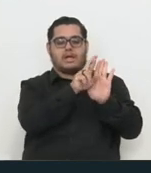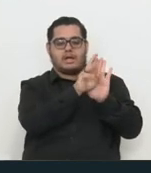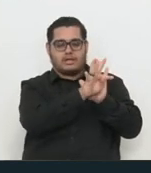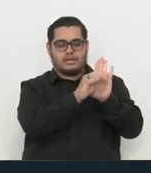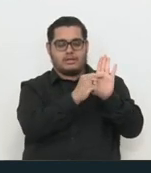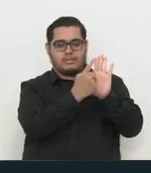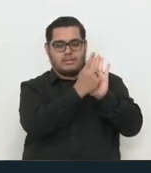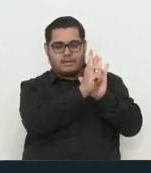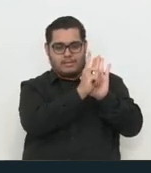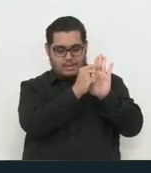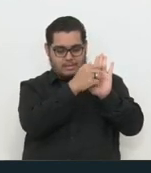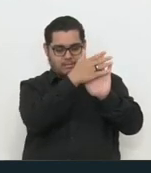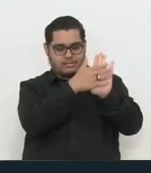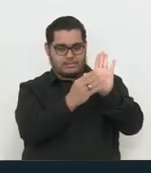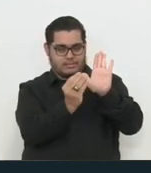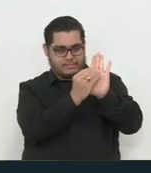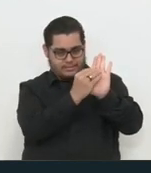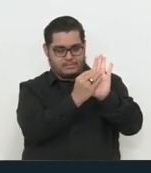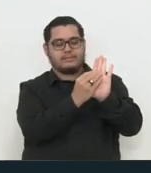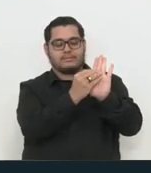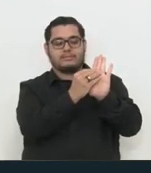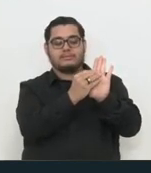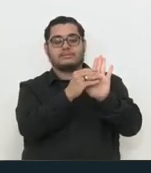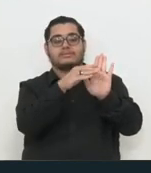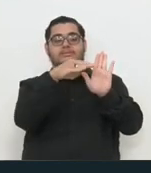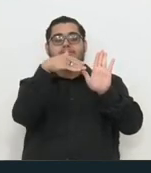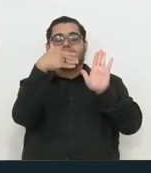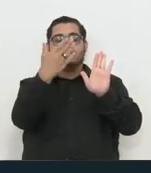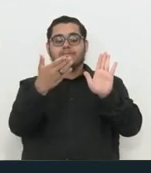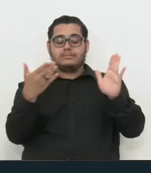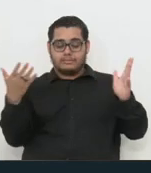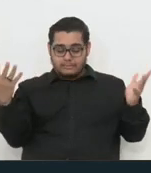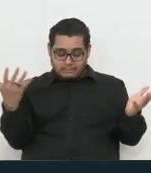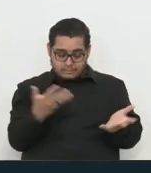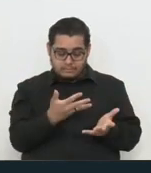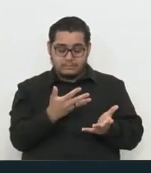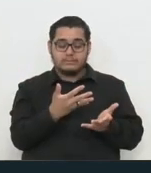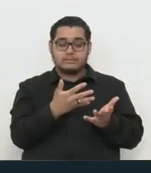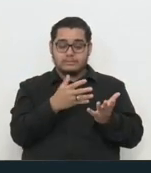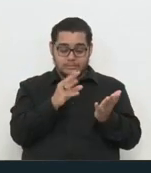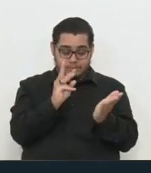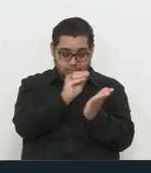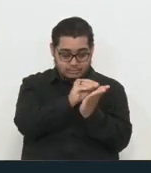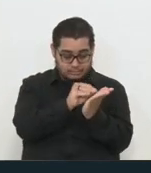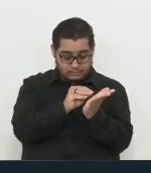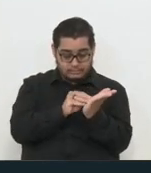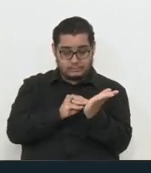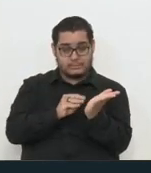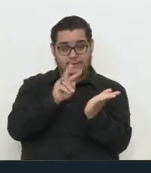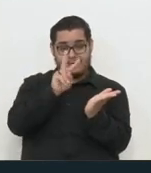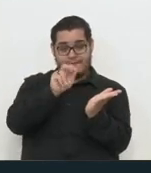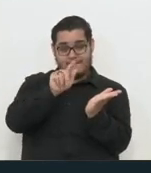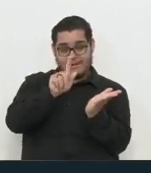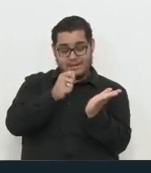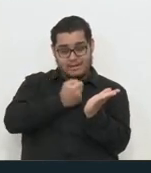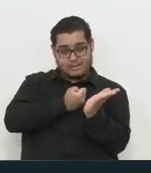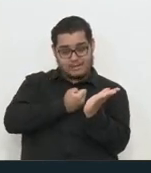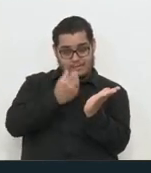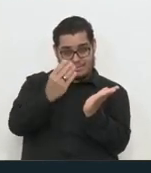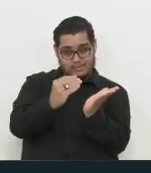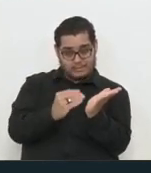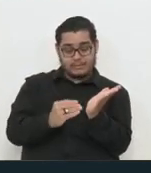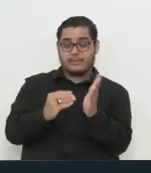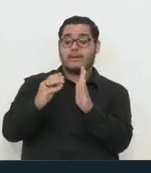diante da proporcionalidade partidária registrada nesta edilidade e do número de vagas os partidos que tem vaga